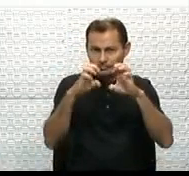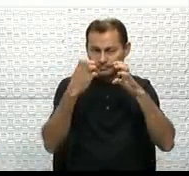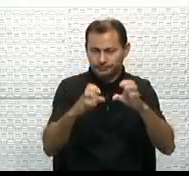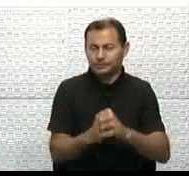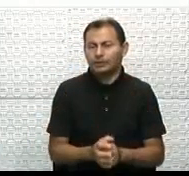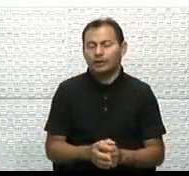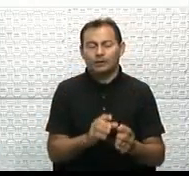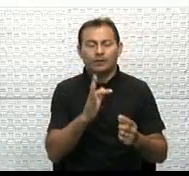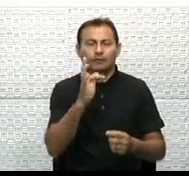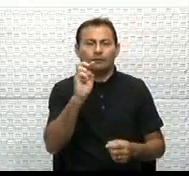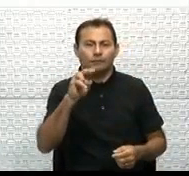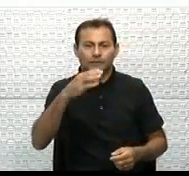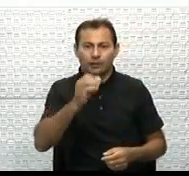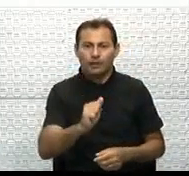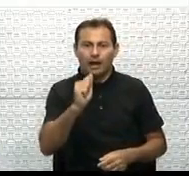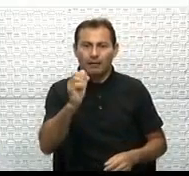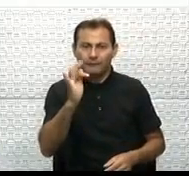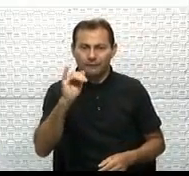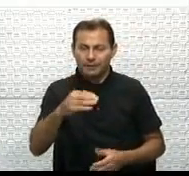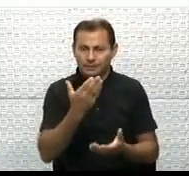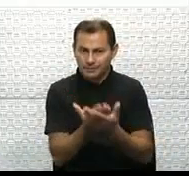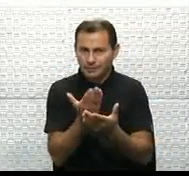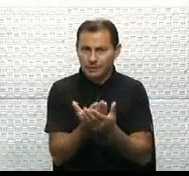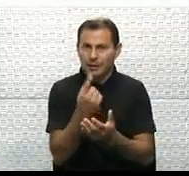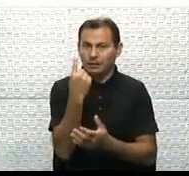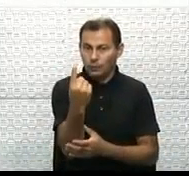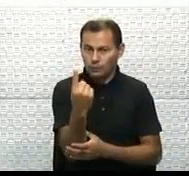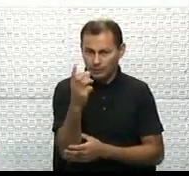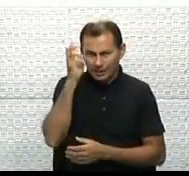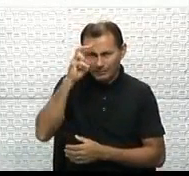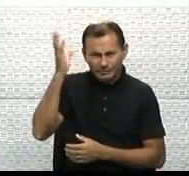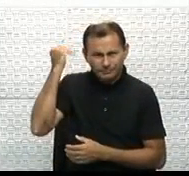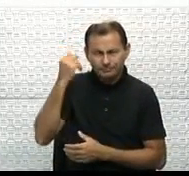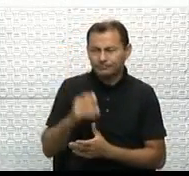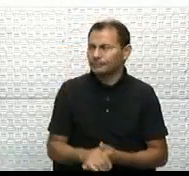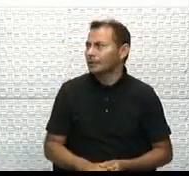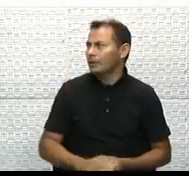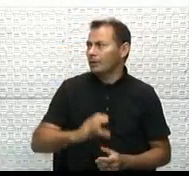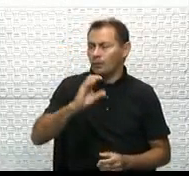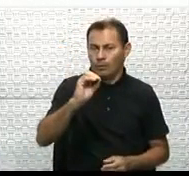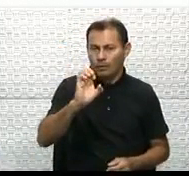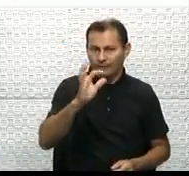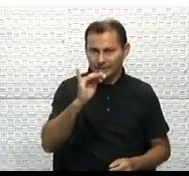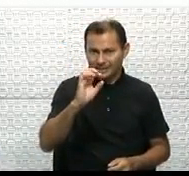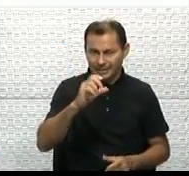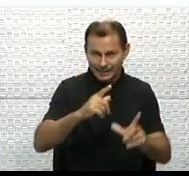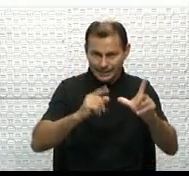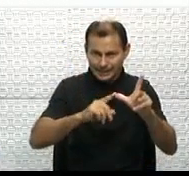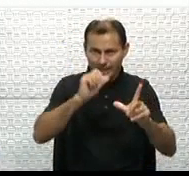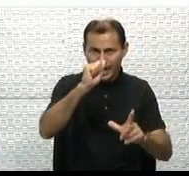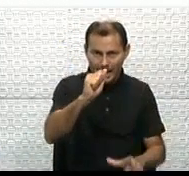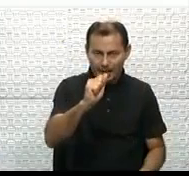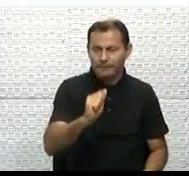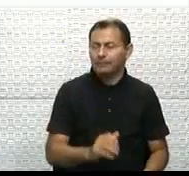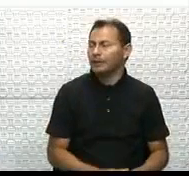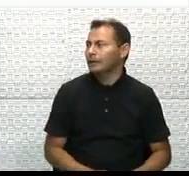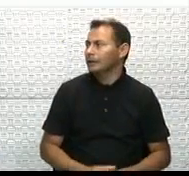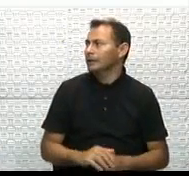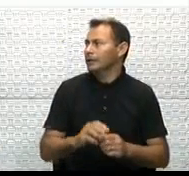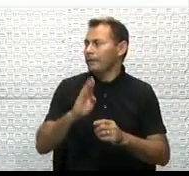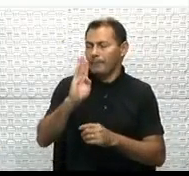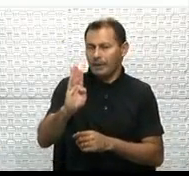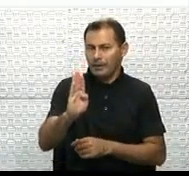função afim, que nós estudamos na aula 1. Os coeficientes a, que é o nosso coeficiente angular,